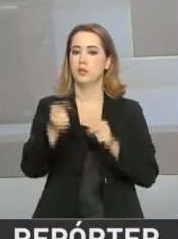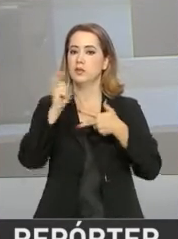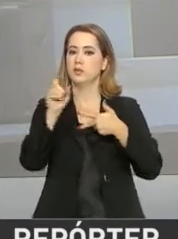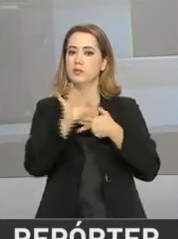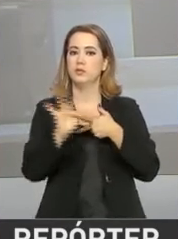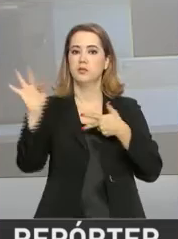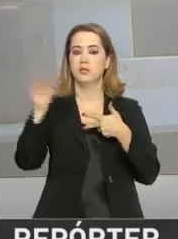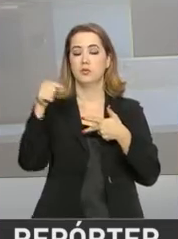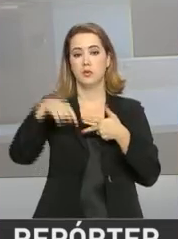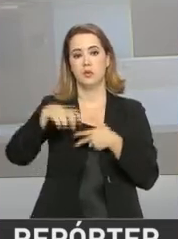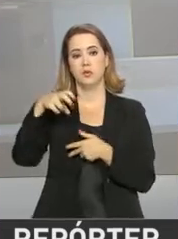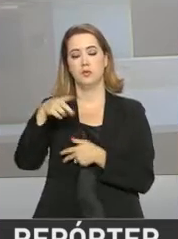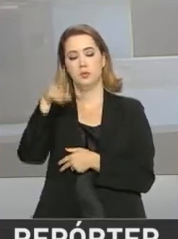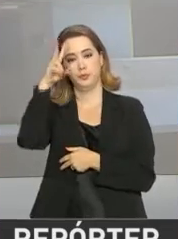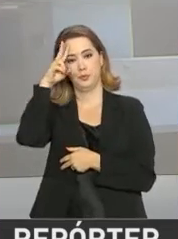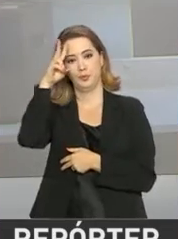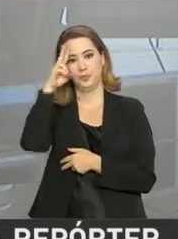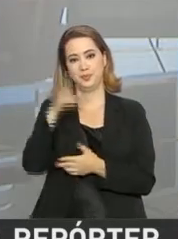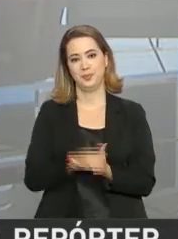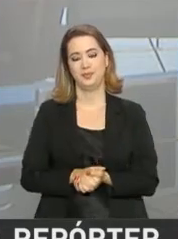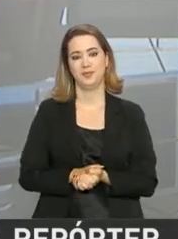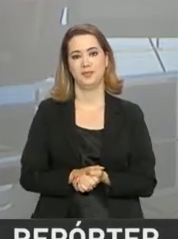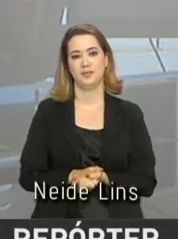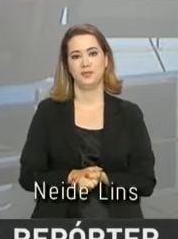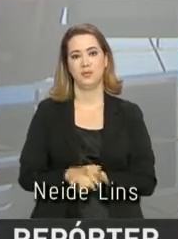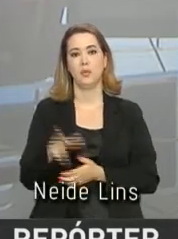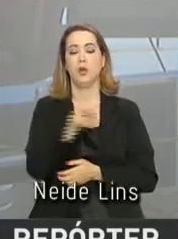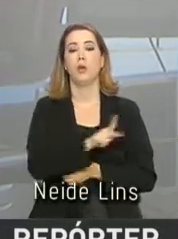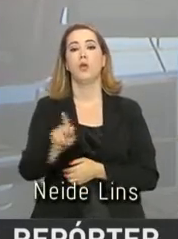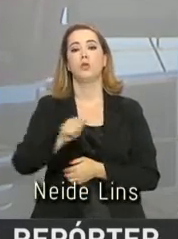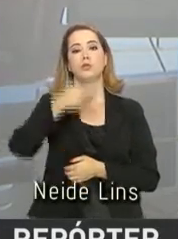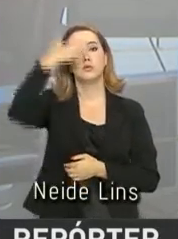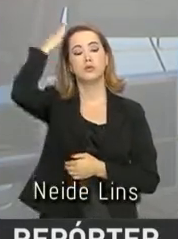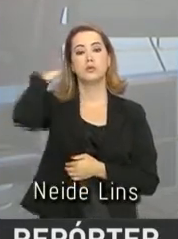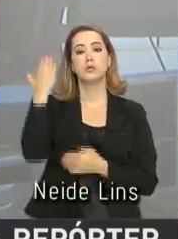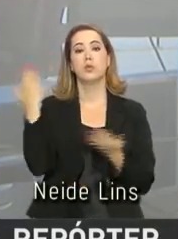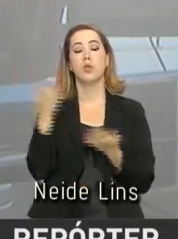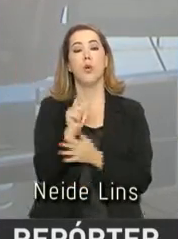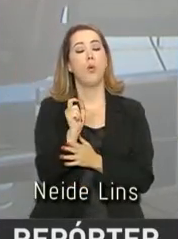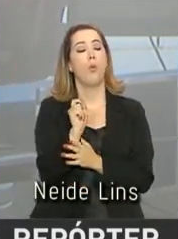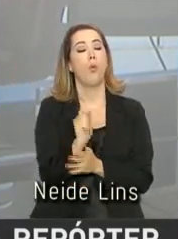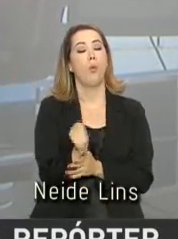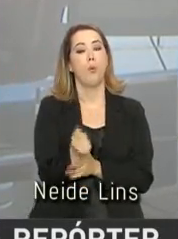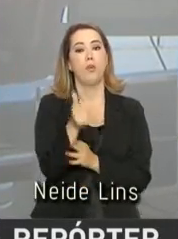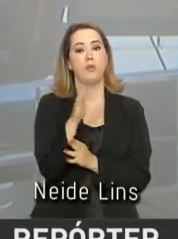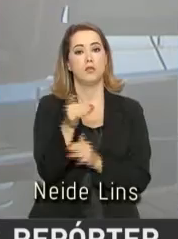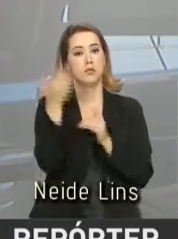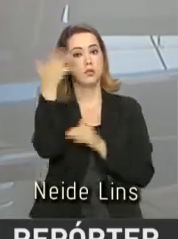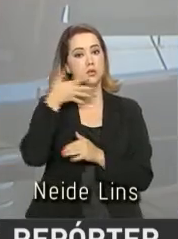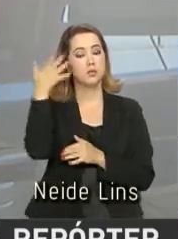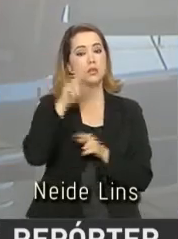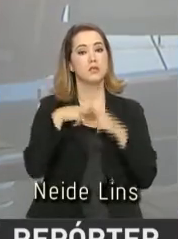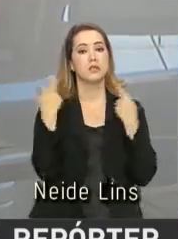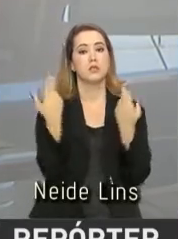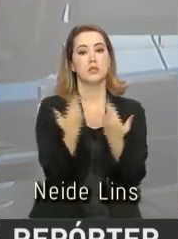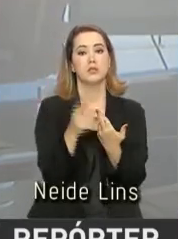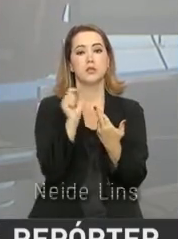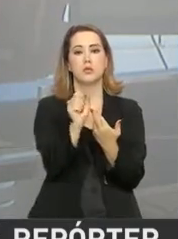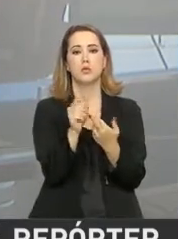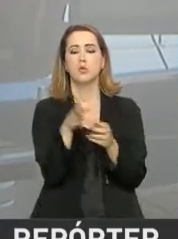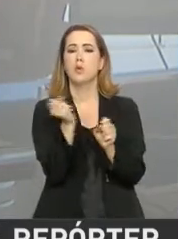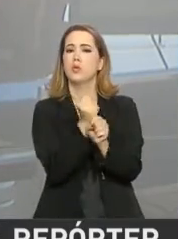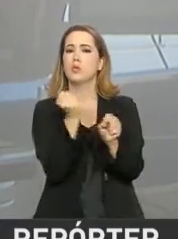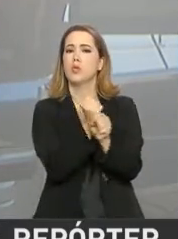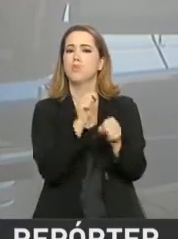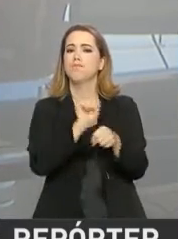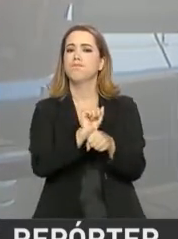federal nesta segunda-feira o presidente michel temer faz daqui a pouco uma reunião para discutir a situação das obras inacabadas